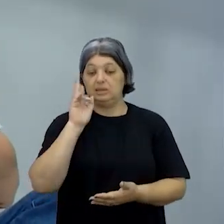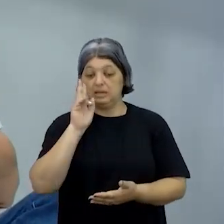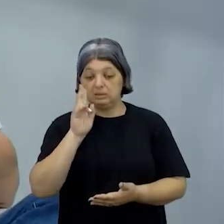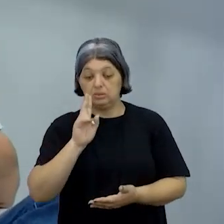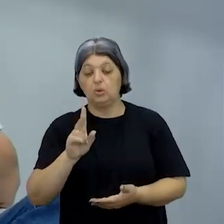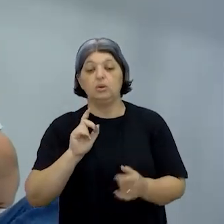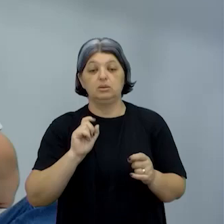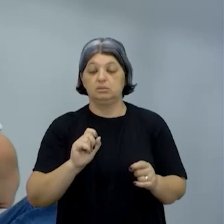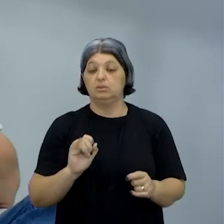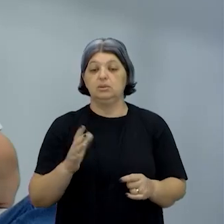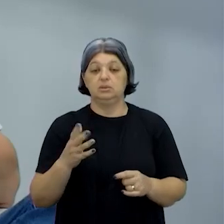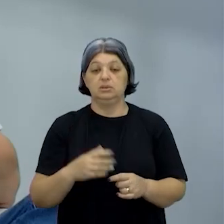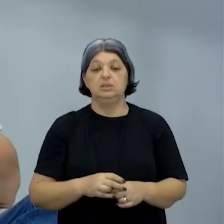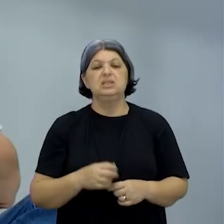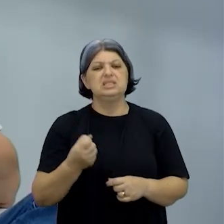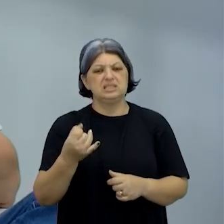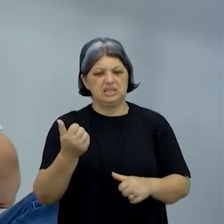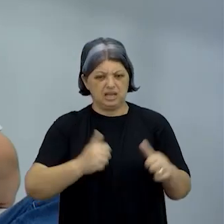analisar essa piada,